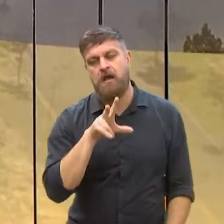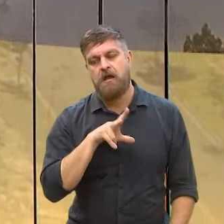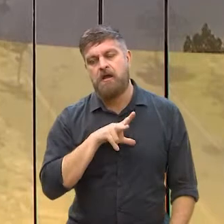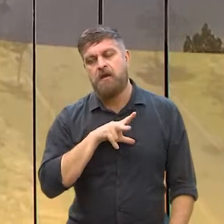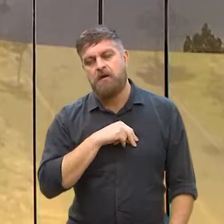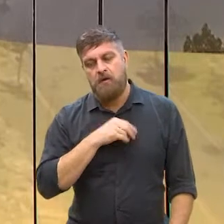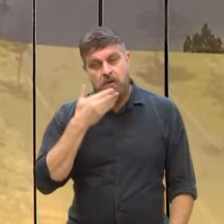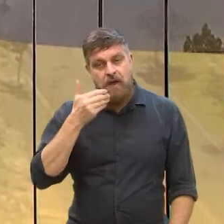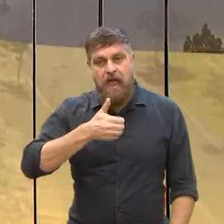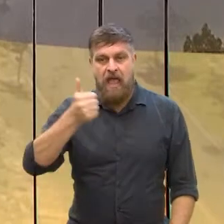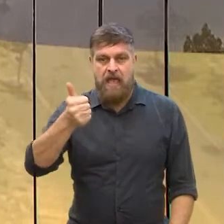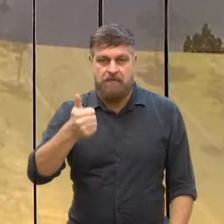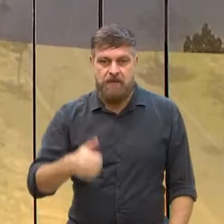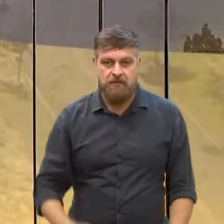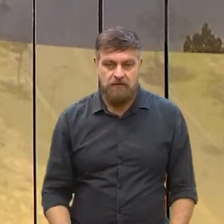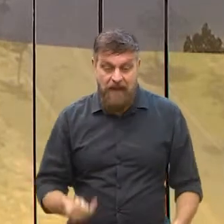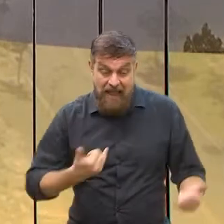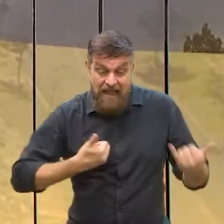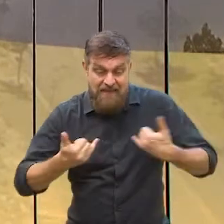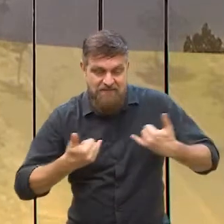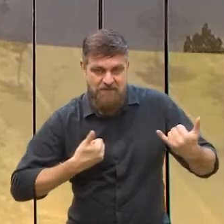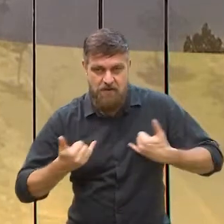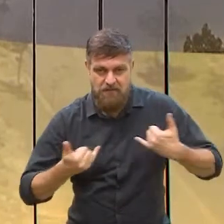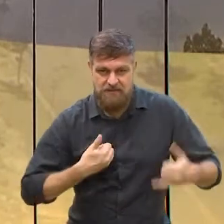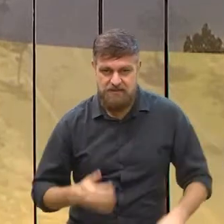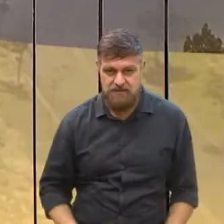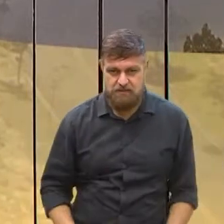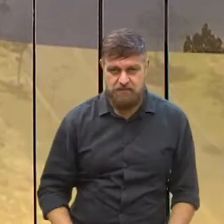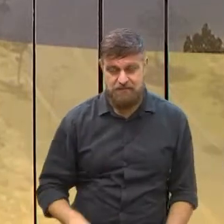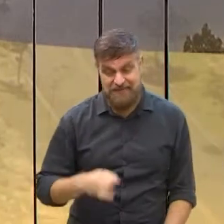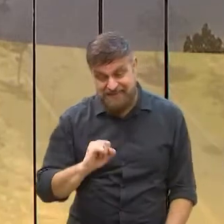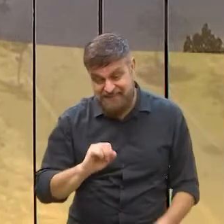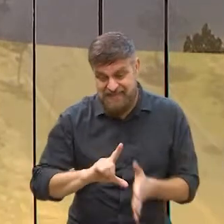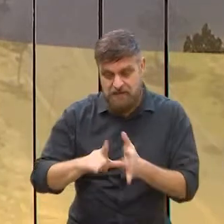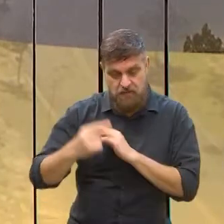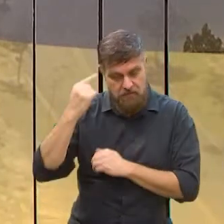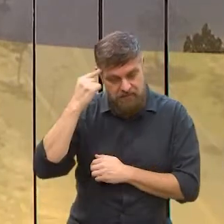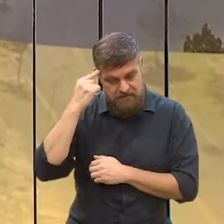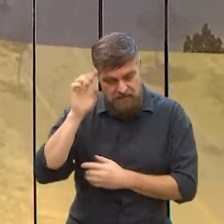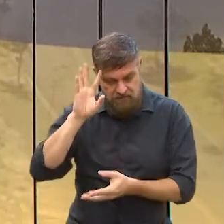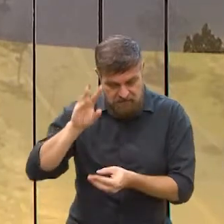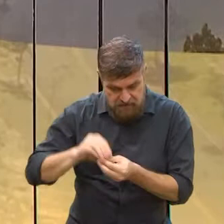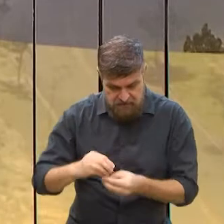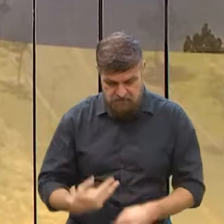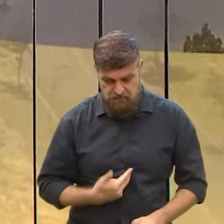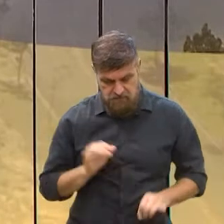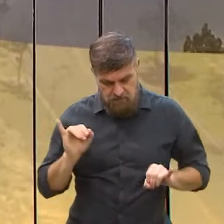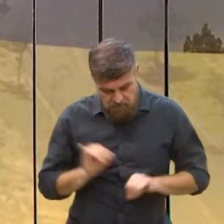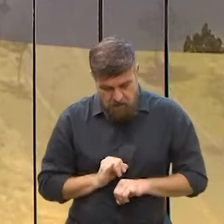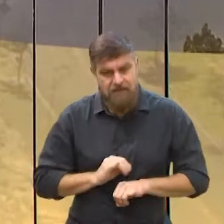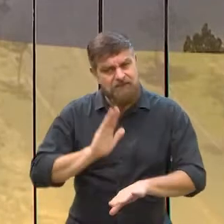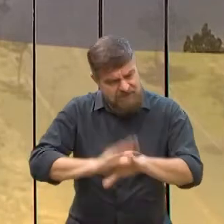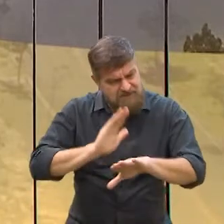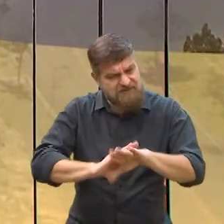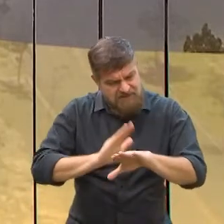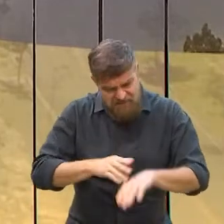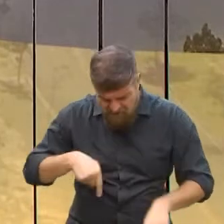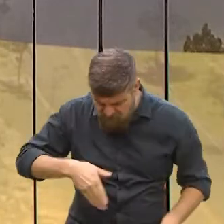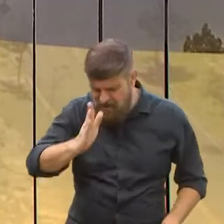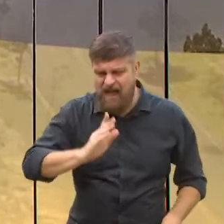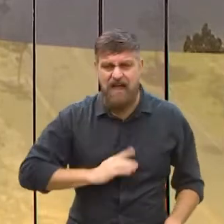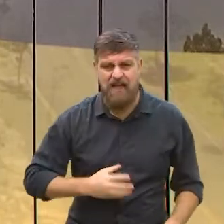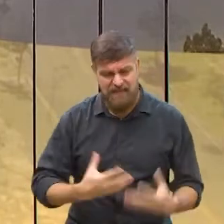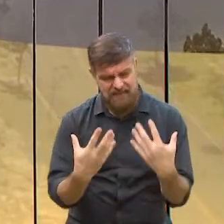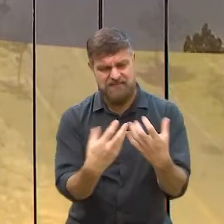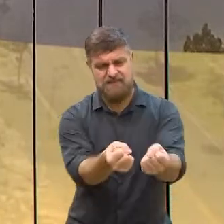a informação necessária para aquela pessoa. Se é indicada a cirurgia, faça a cirurgia. Senão você vai ter